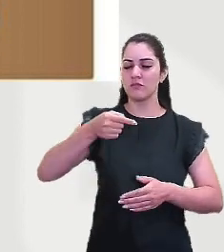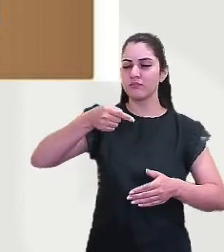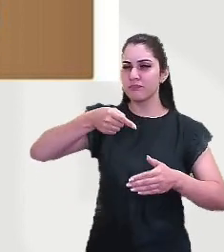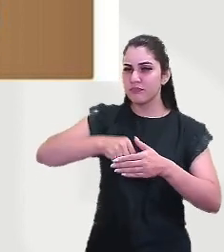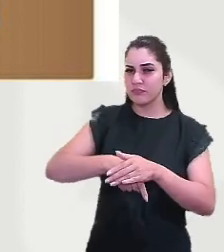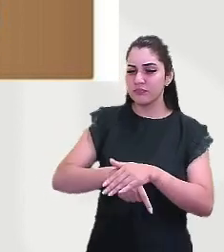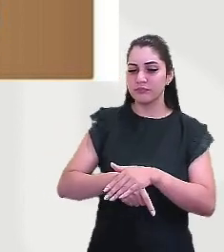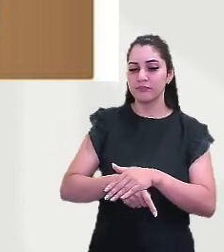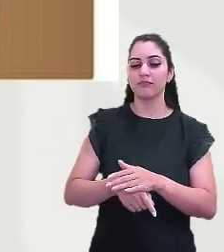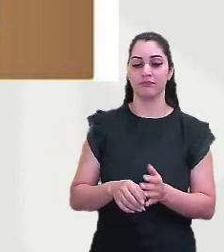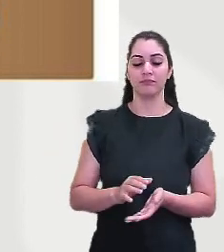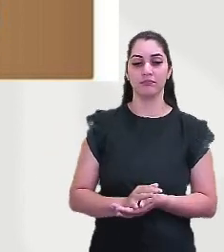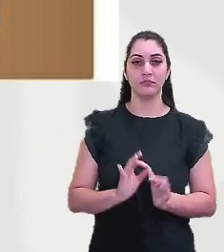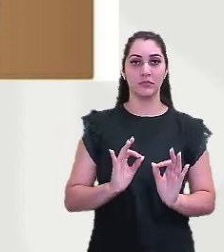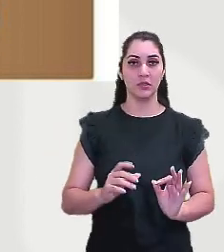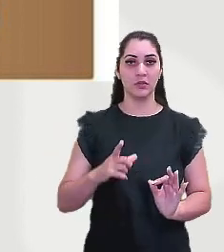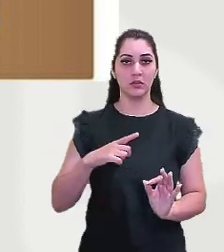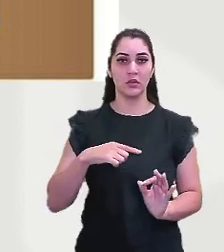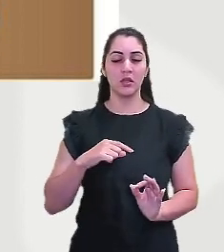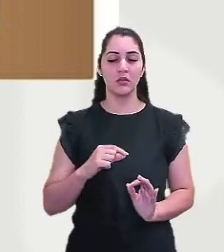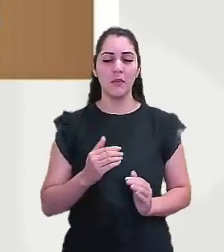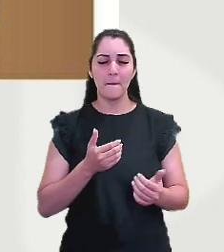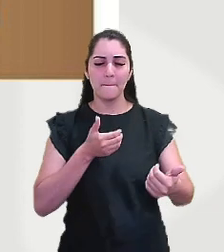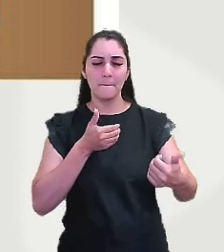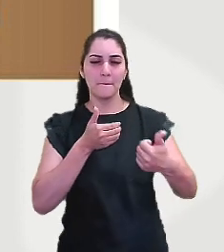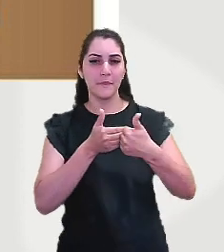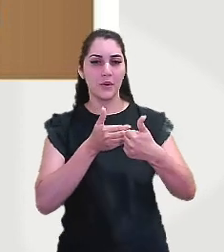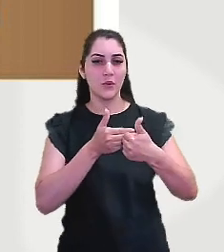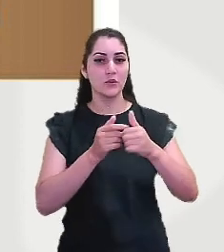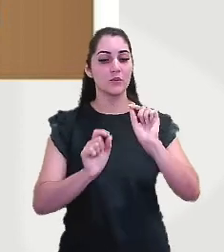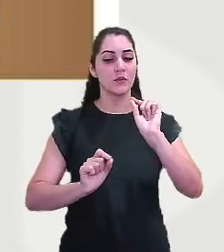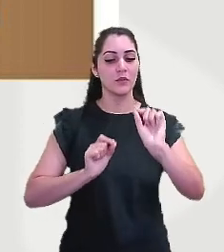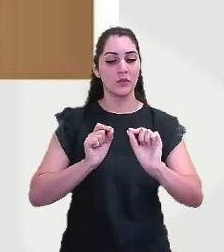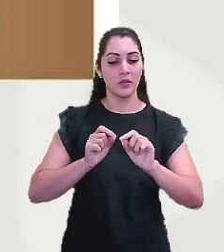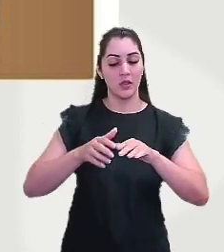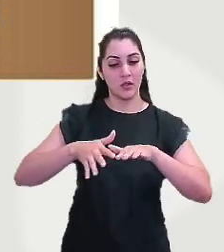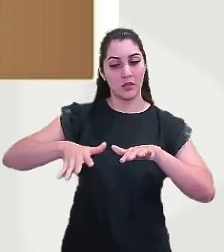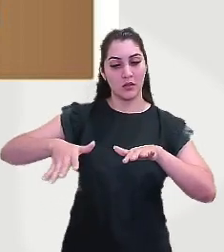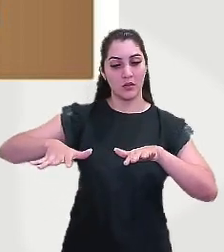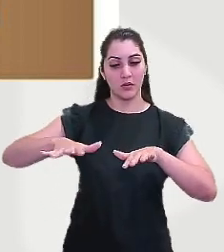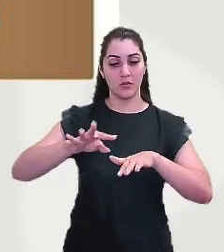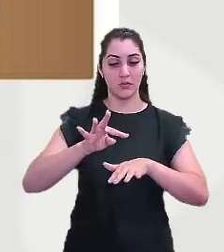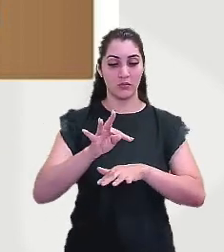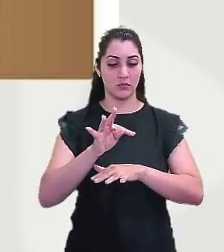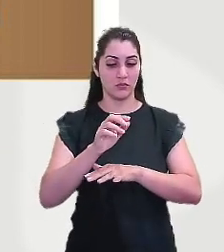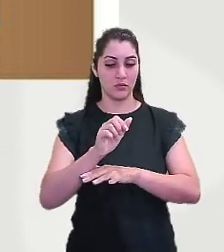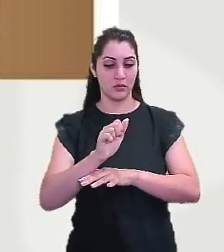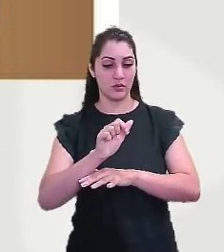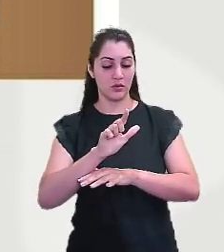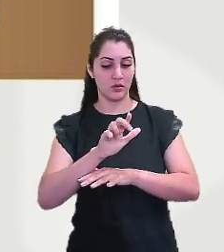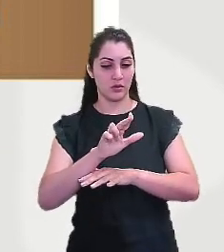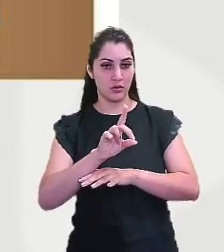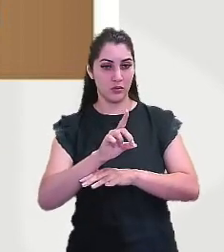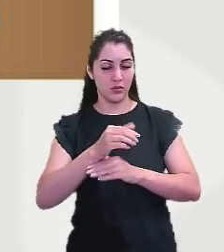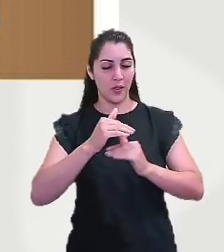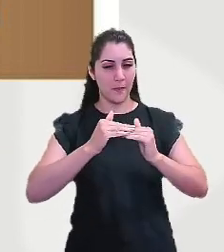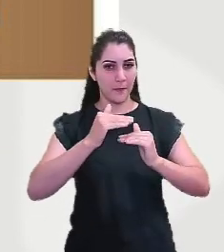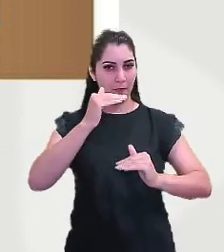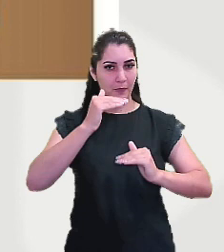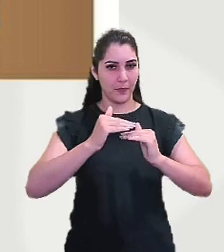continental, né, continente, e ali um pouco mais próximo ao continente, o talude e a